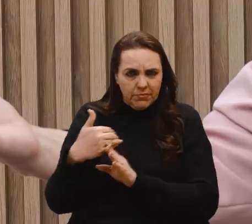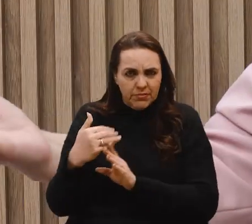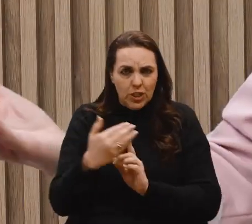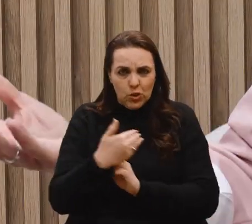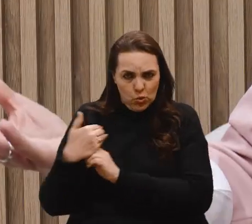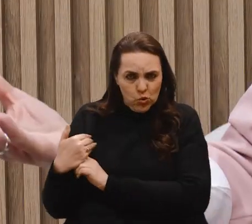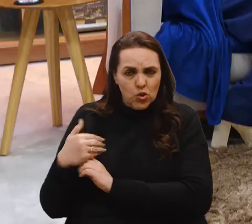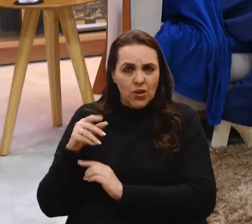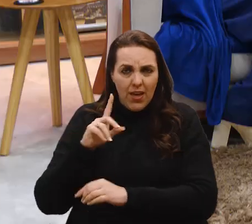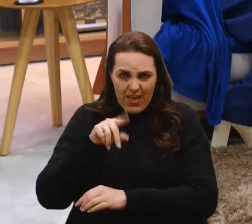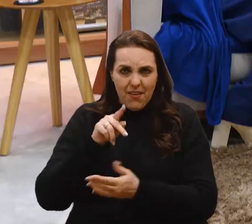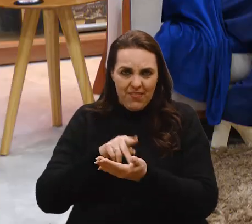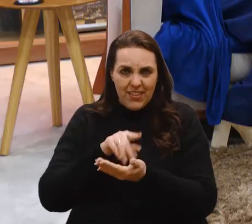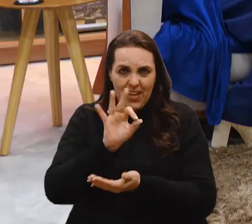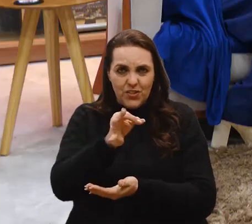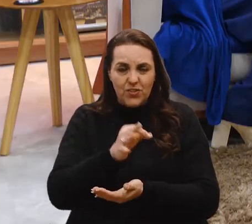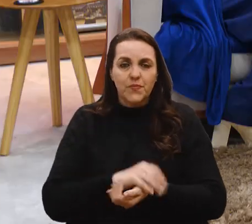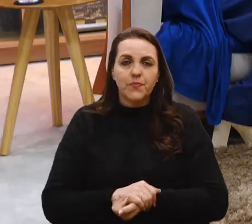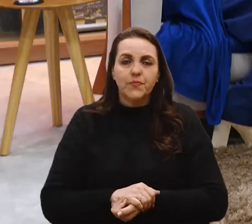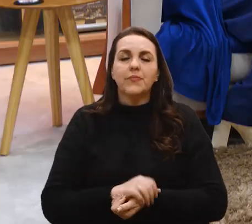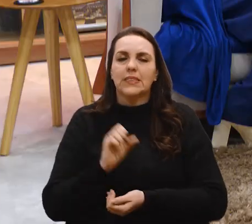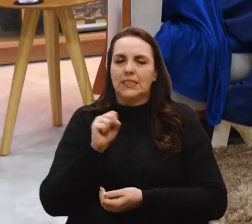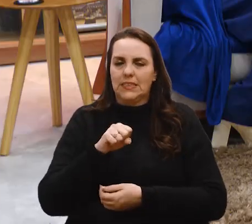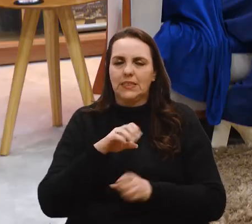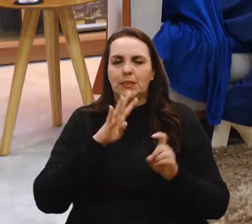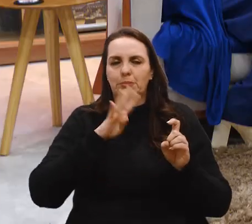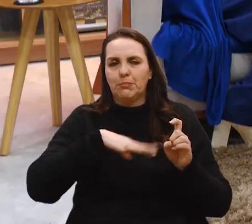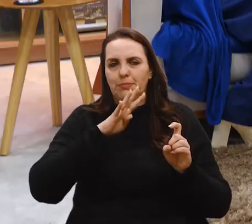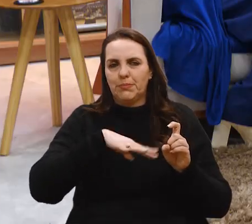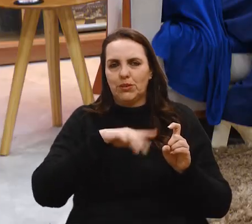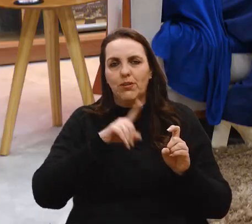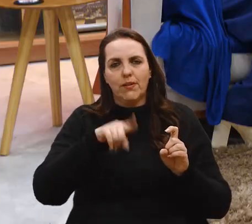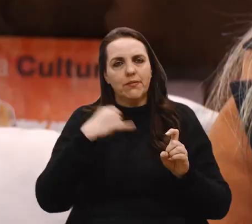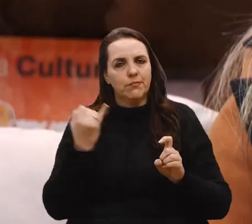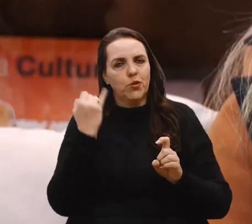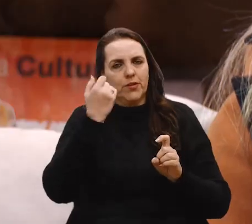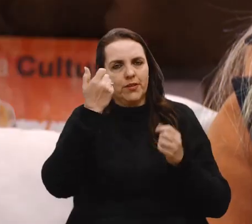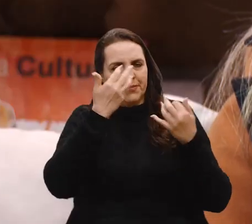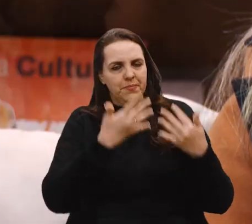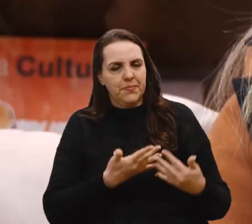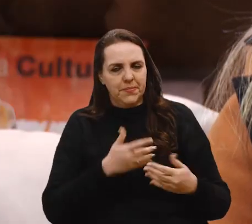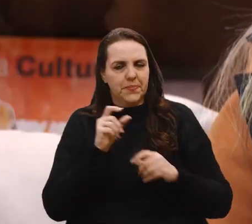é real, não é? Então assim, essa questão do mito é importante falar porque assim,